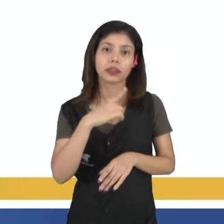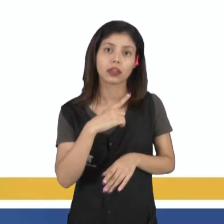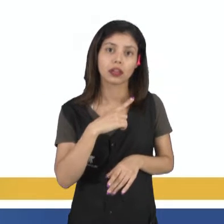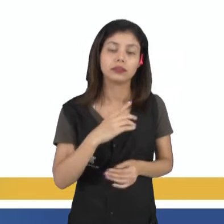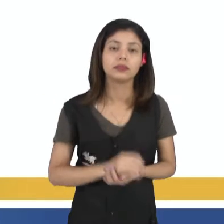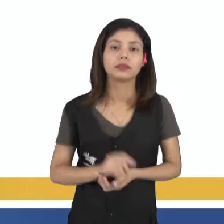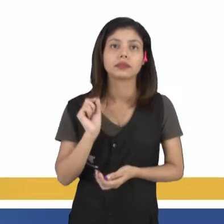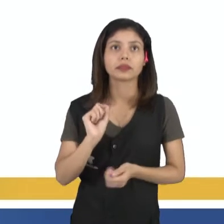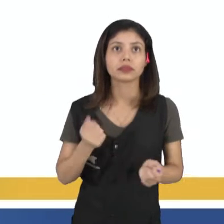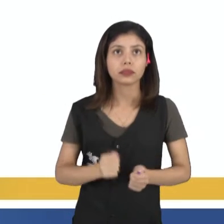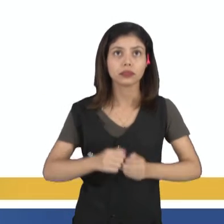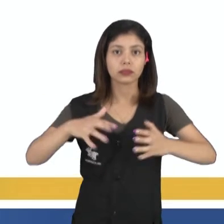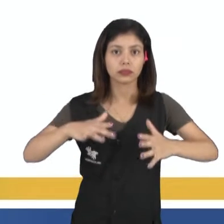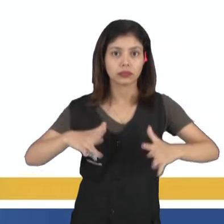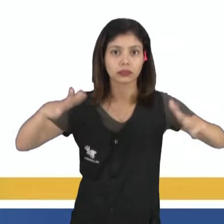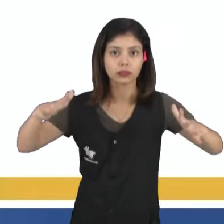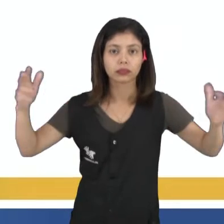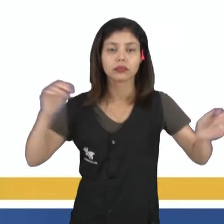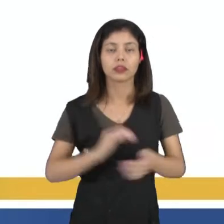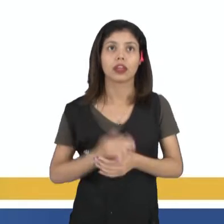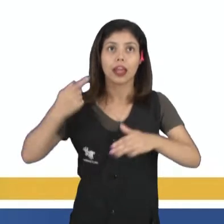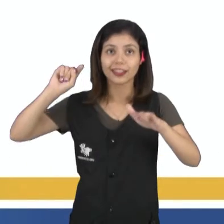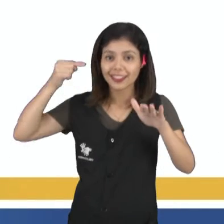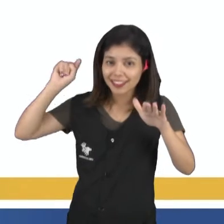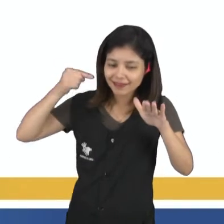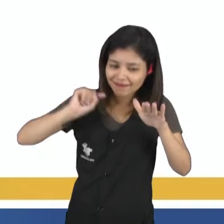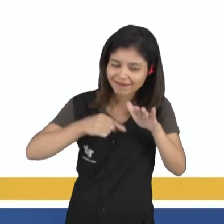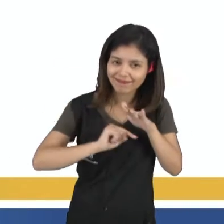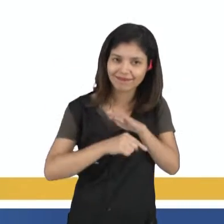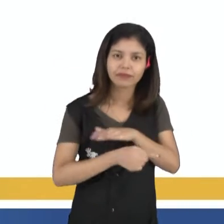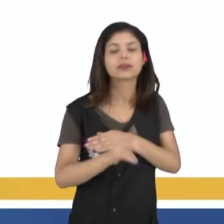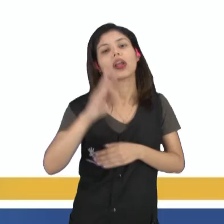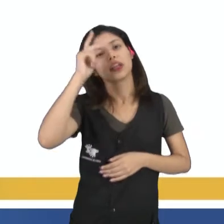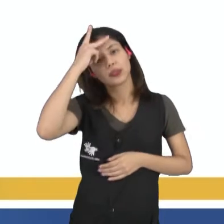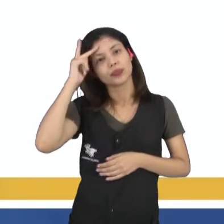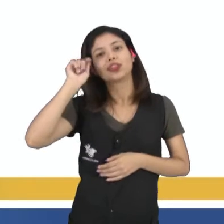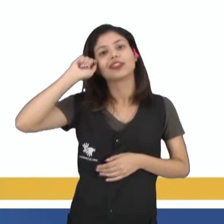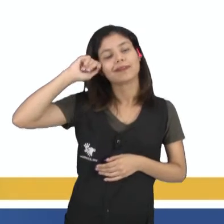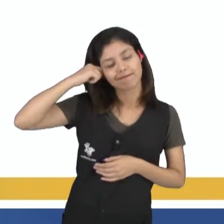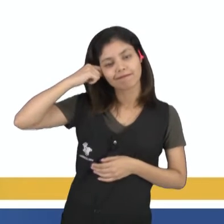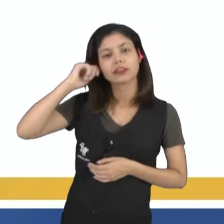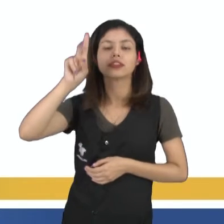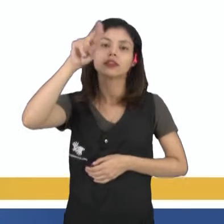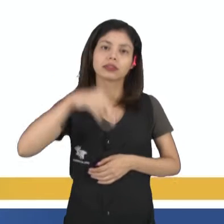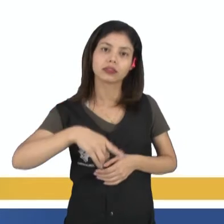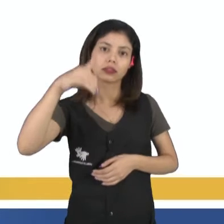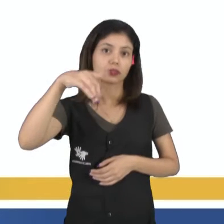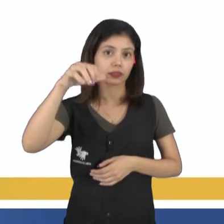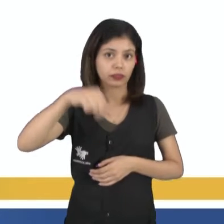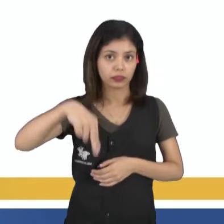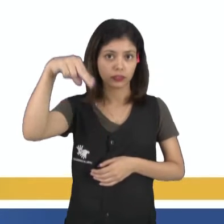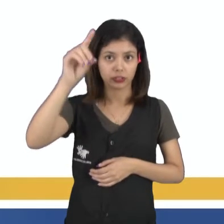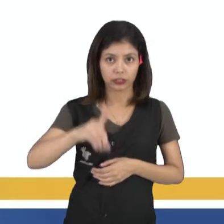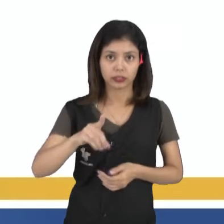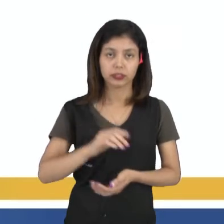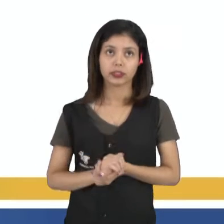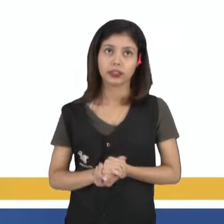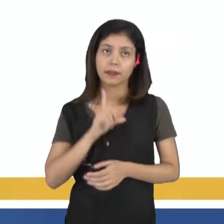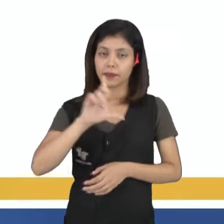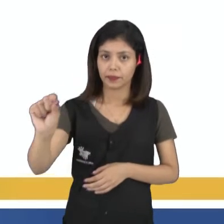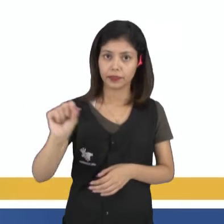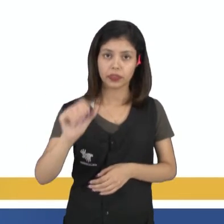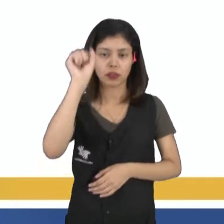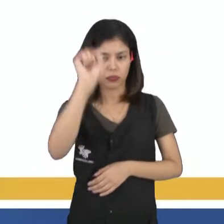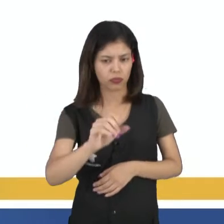vai ter com isso a gente vai ter o crescimento desse tráfico interno que os negros que estavam então no nordeste eles começam a ser vendidos para